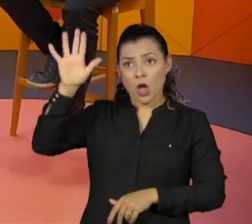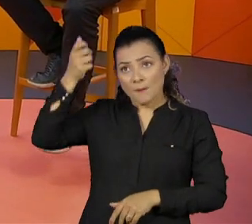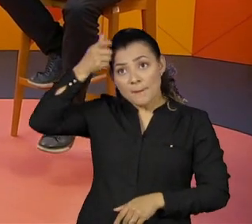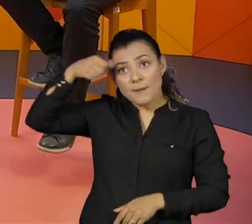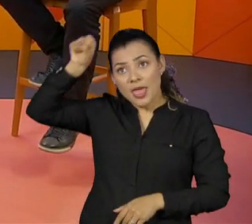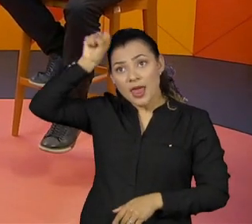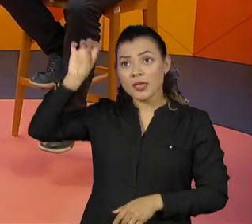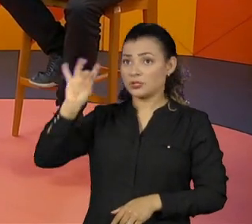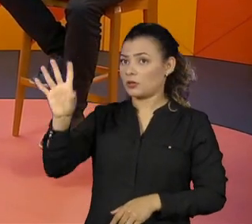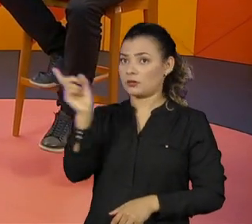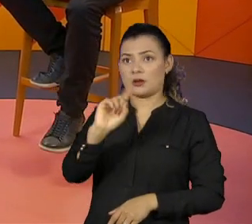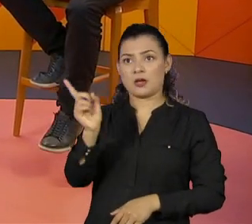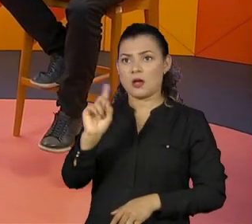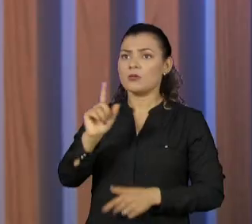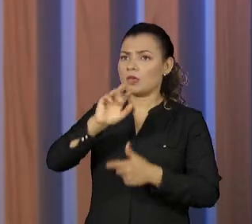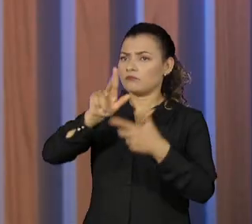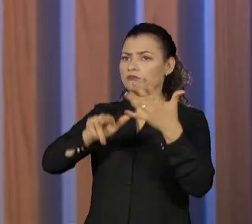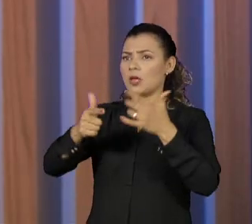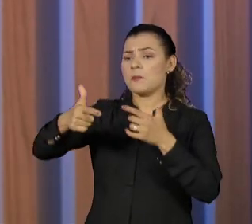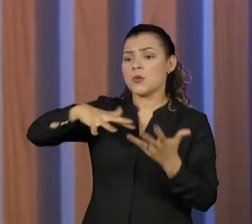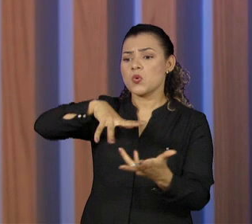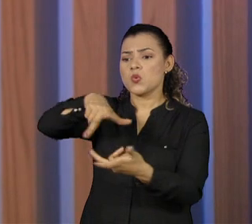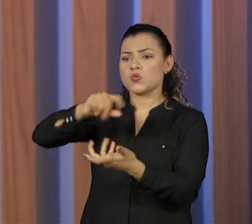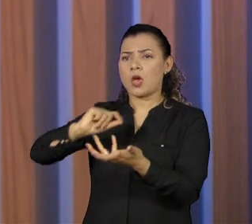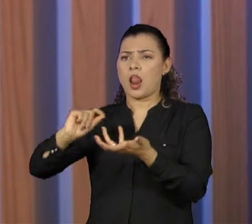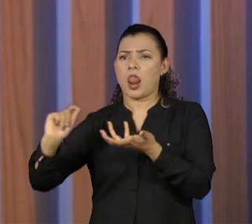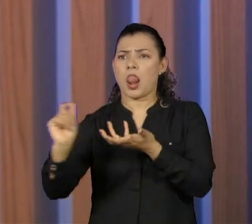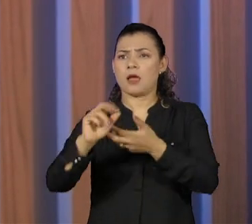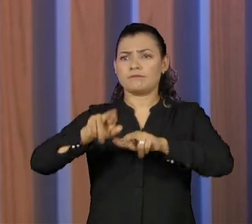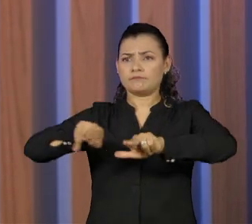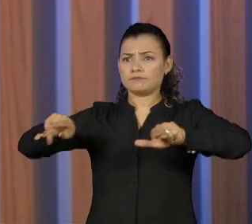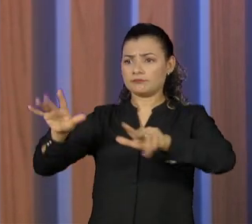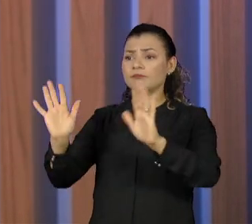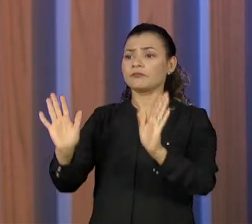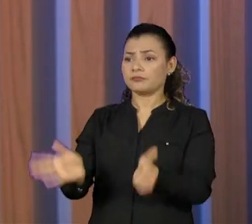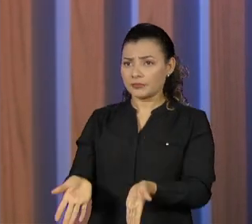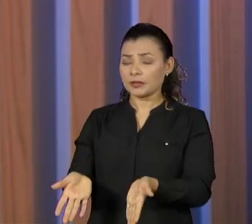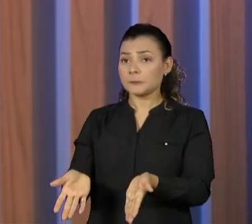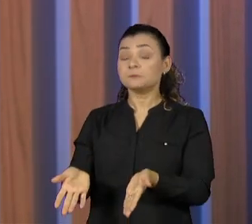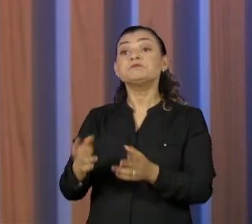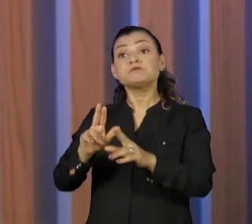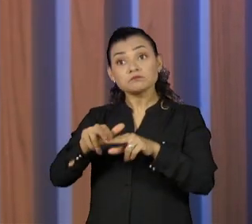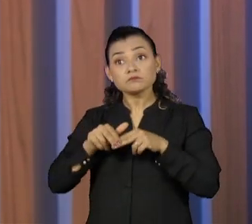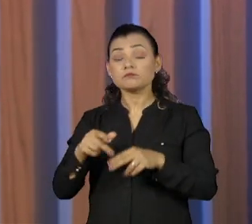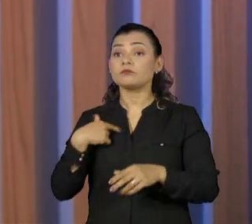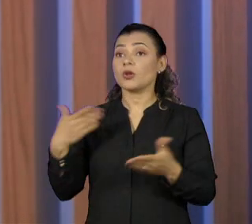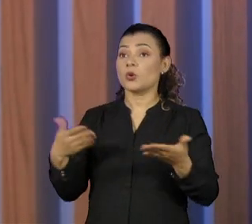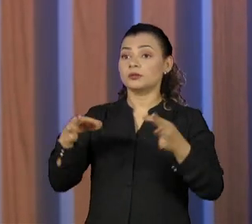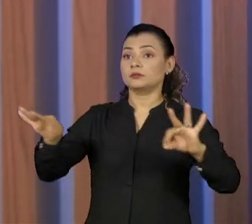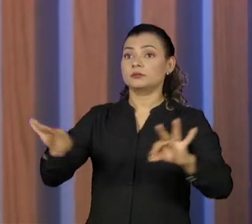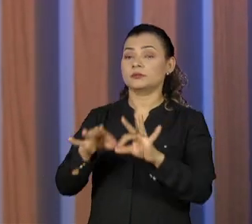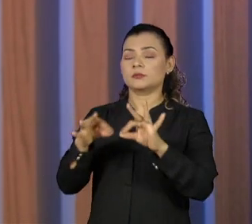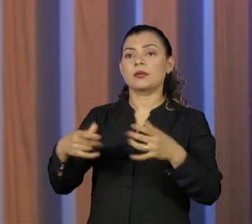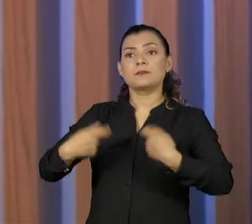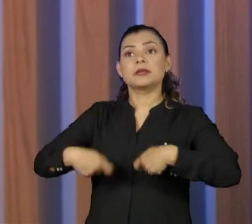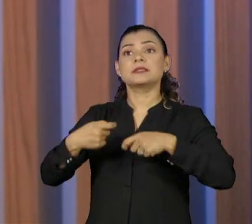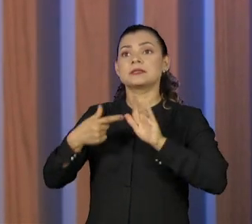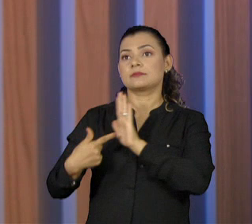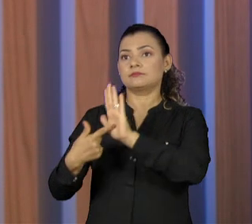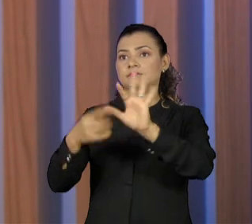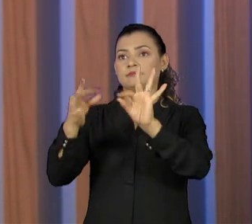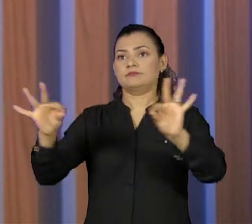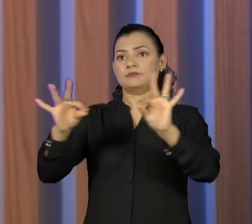eles exploram músicas do mundo todo. Então, eu acho que hoje as orquestras precisam se expor dessa forma,